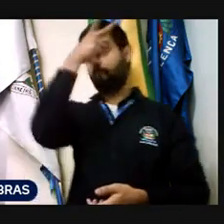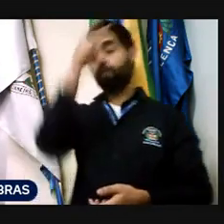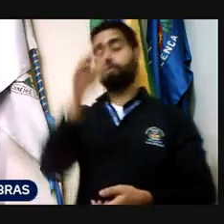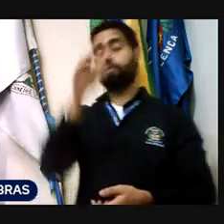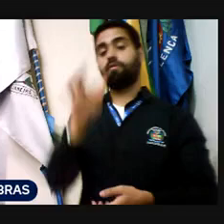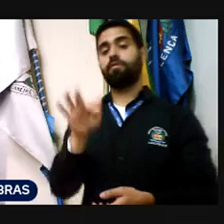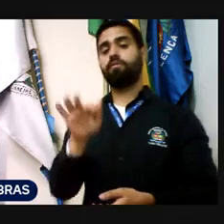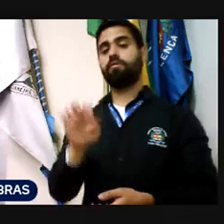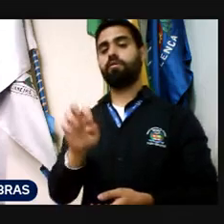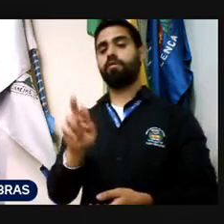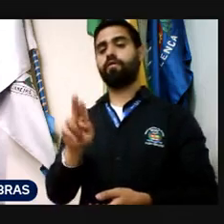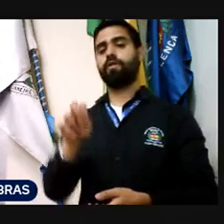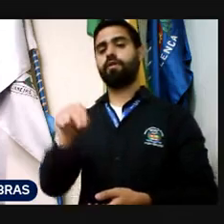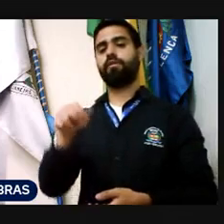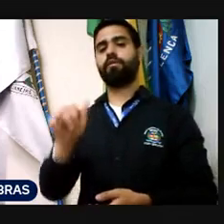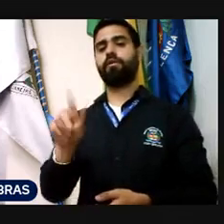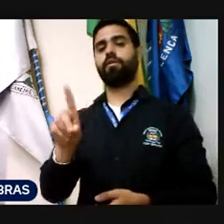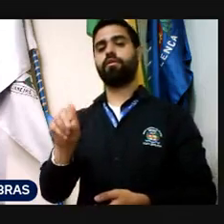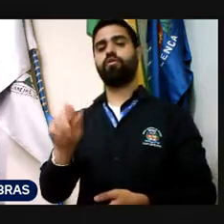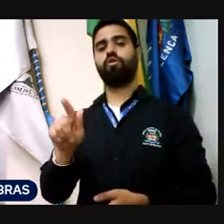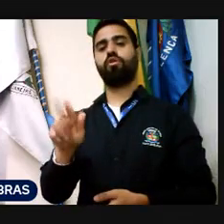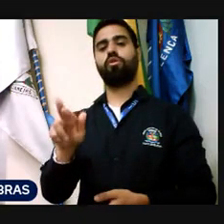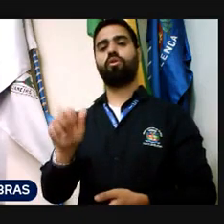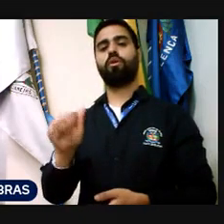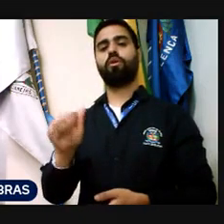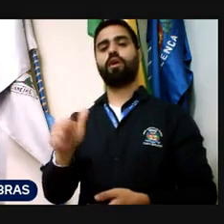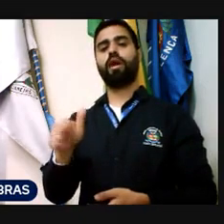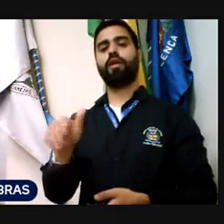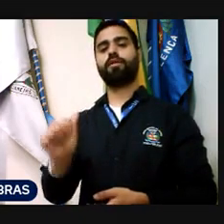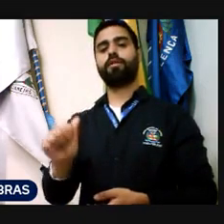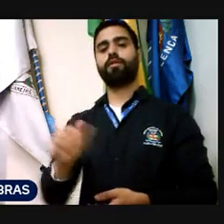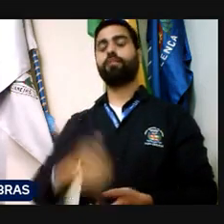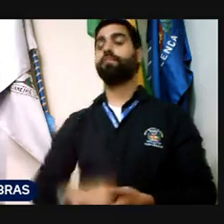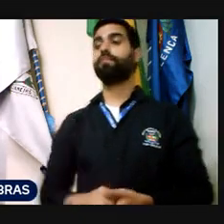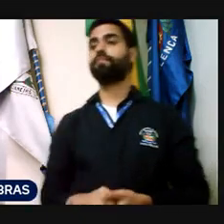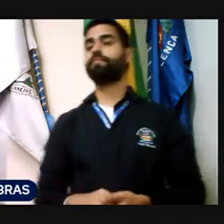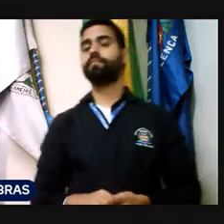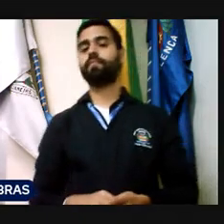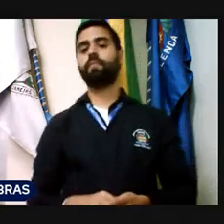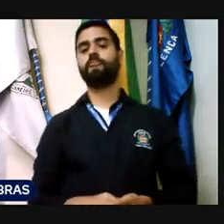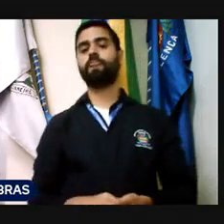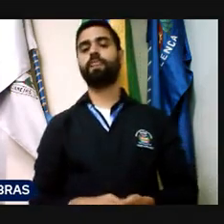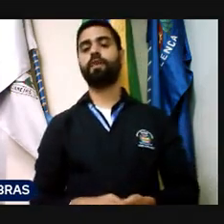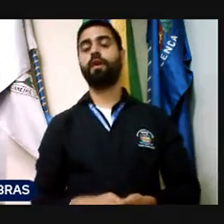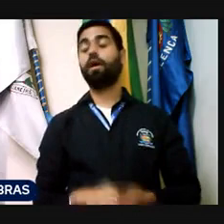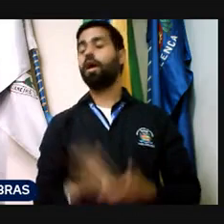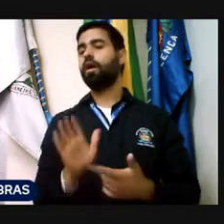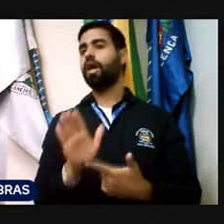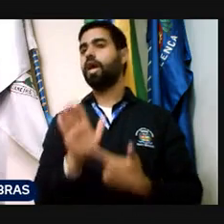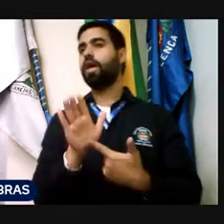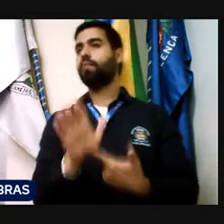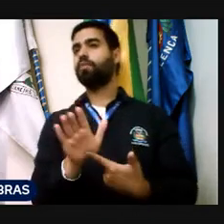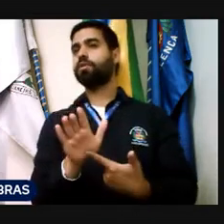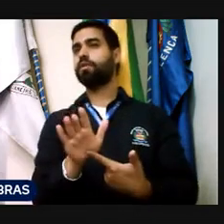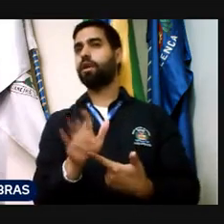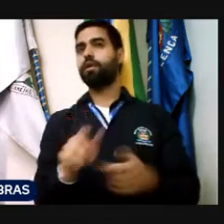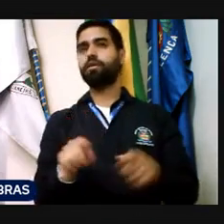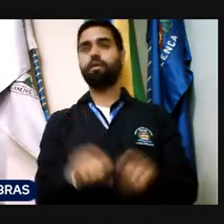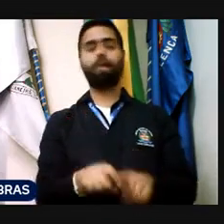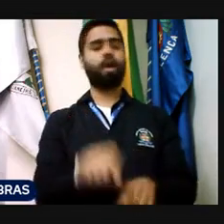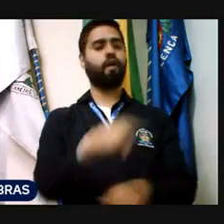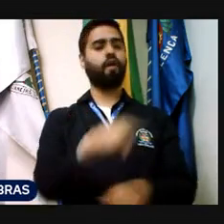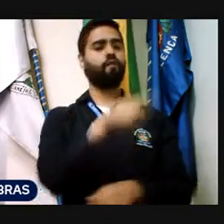legais e conflito no artigo 52, parágrafo 1º e artigo 69, inciso 4 da Lei Orgânica do Município, vem apresentar